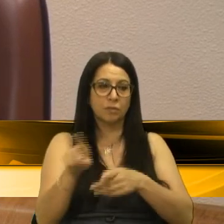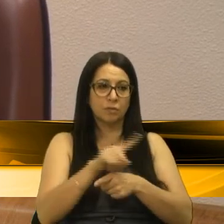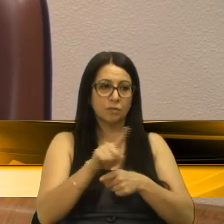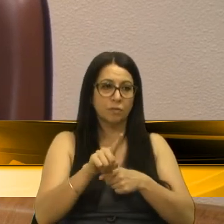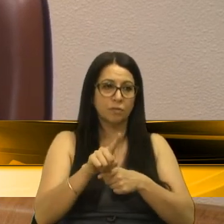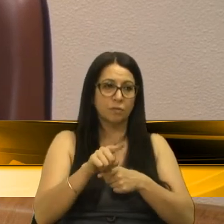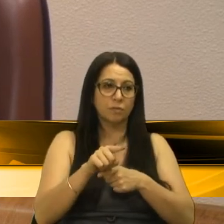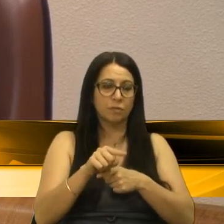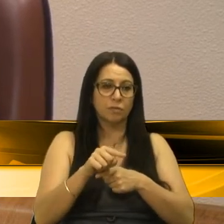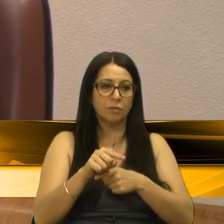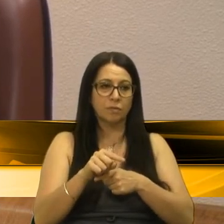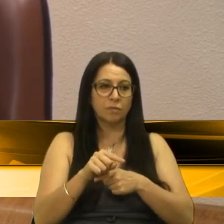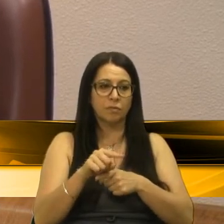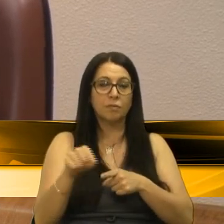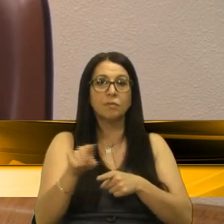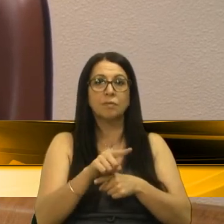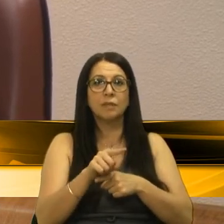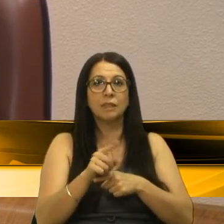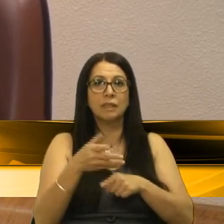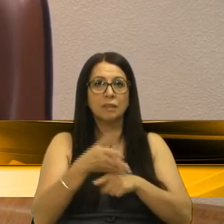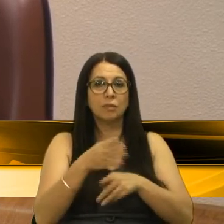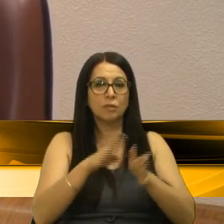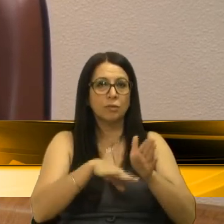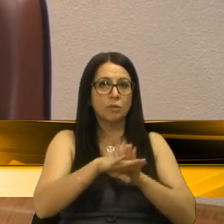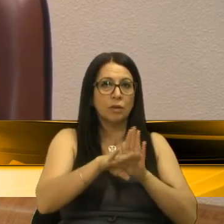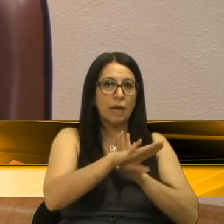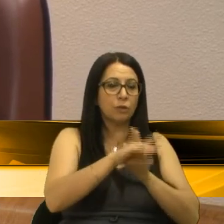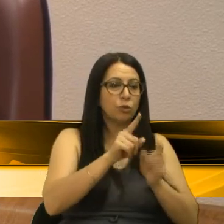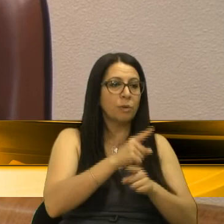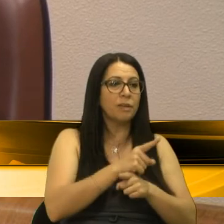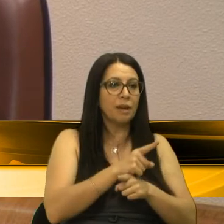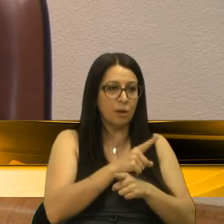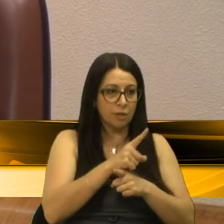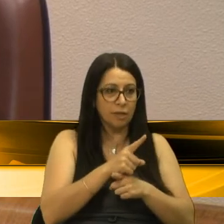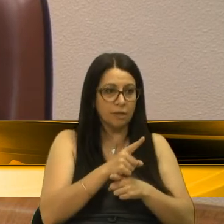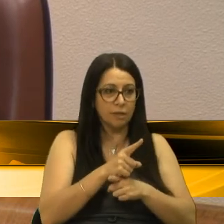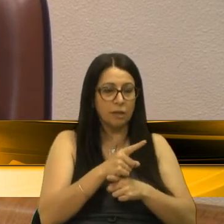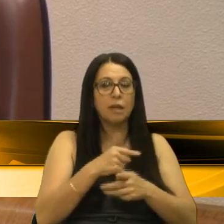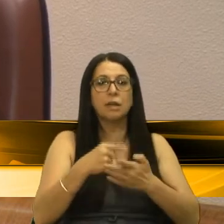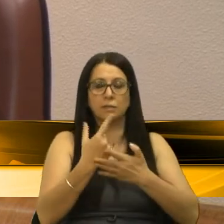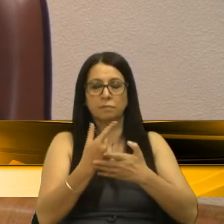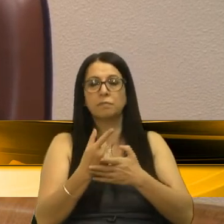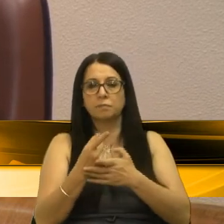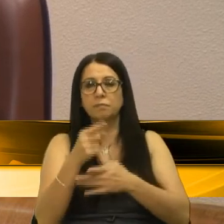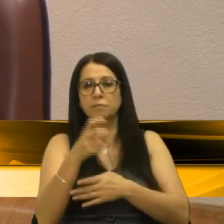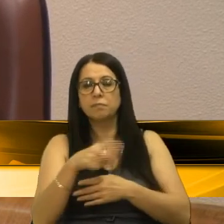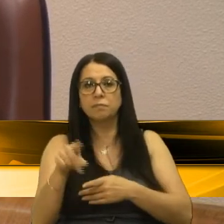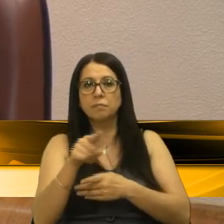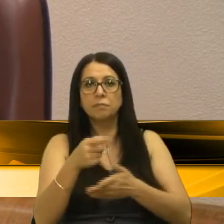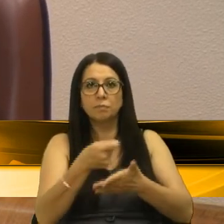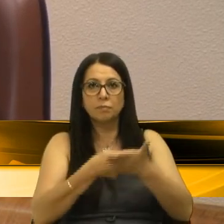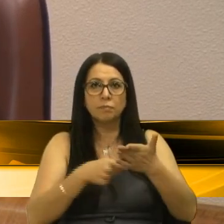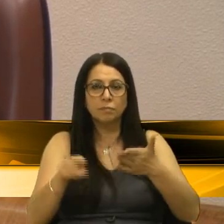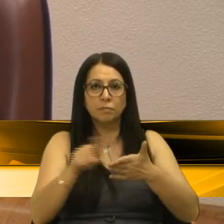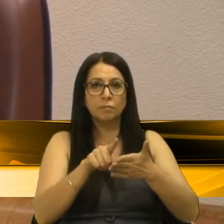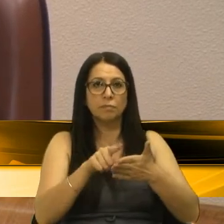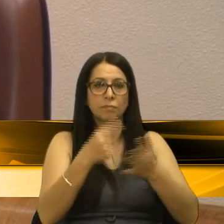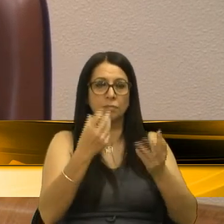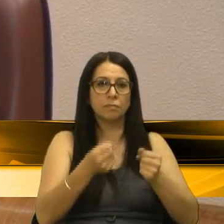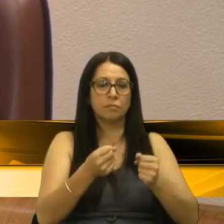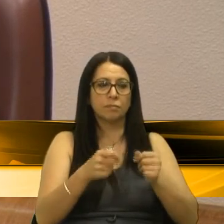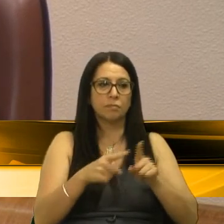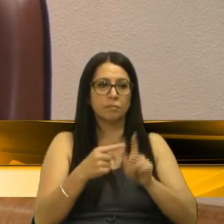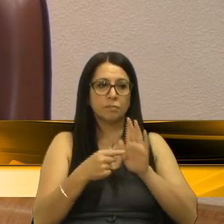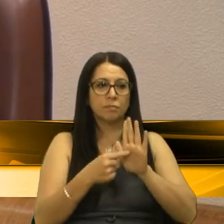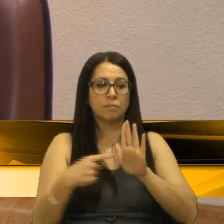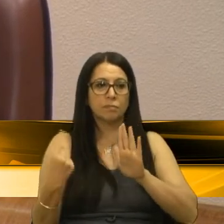síndico e o responsável pela atividade estacionamento, desde que a convenção de condomínio assim o autorize, ou B. Anuência do condomínio comprovada por cópia